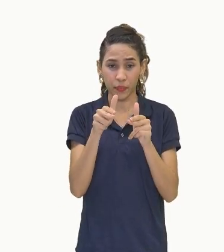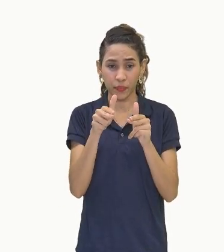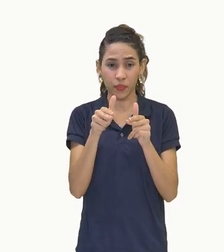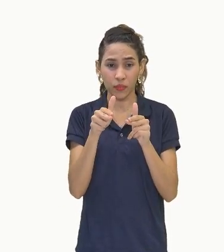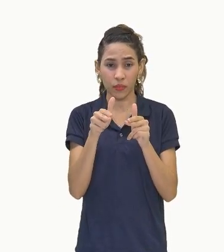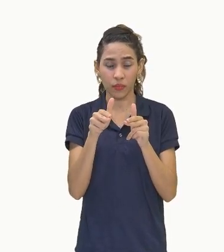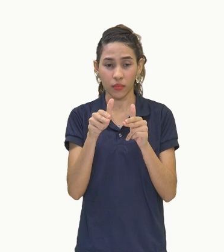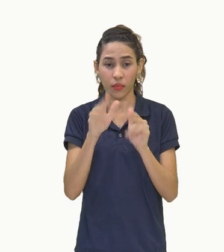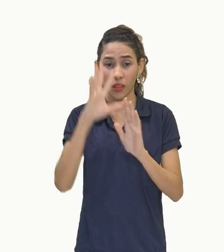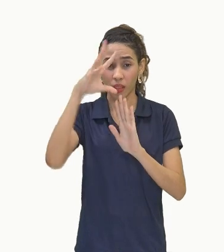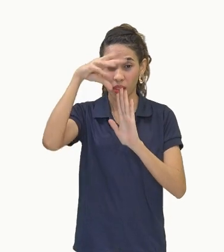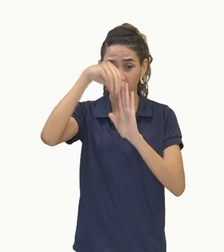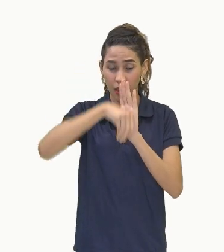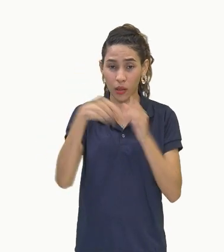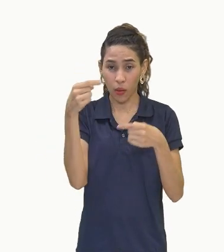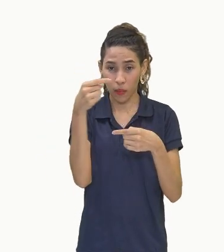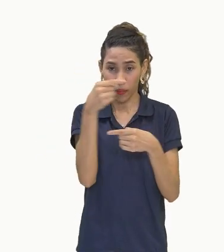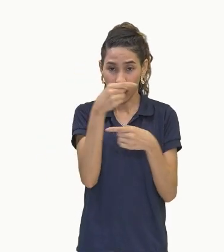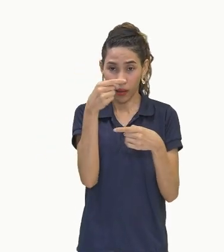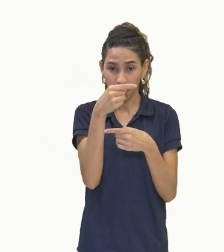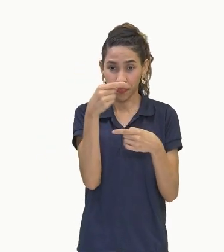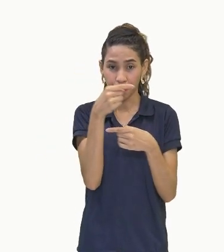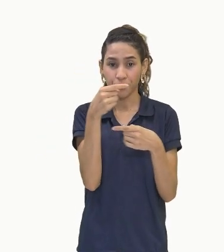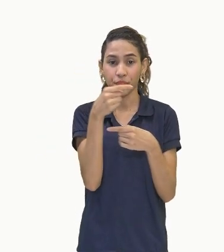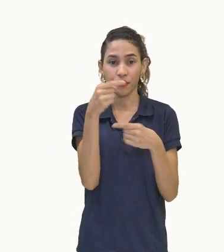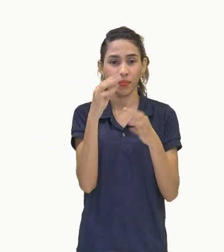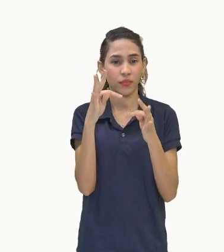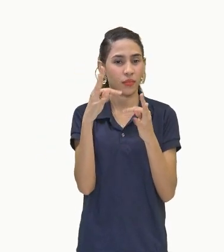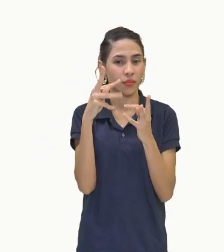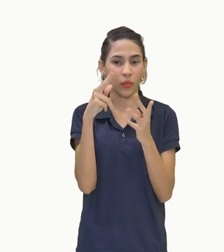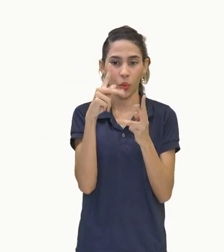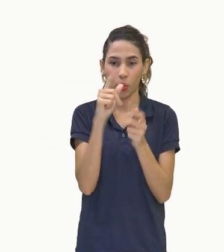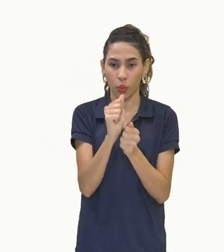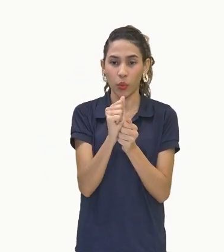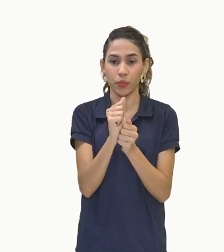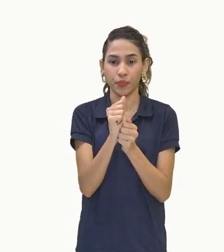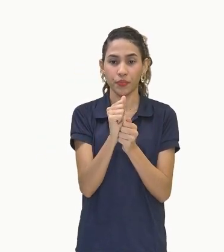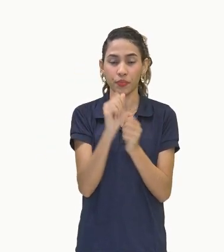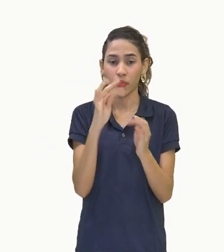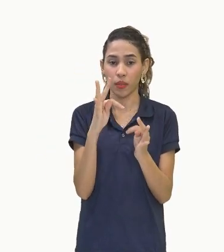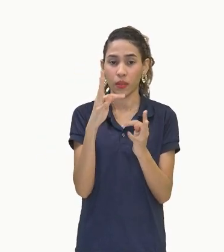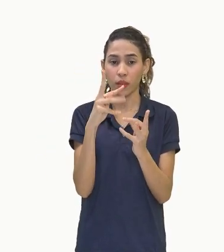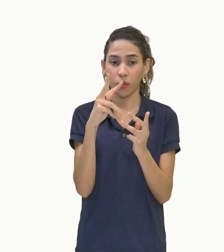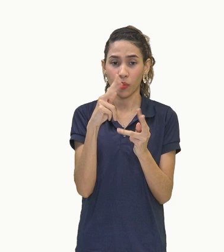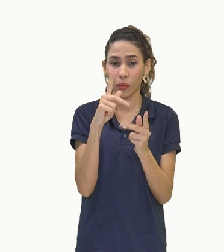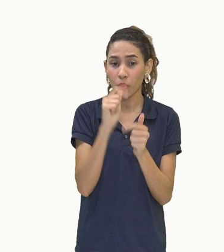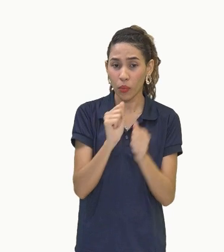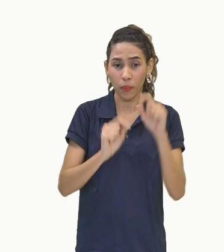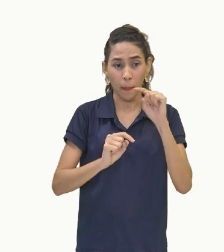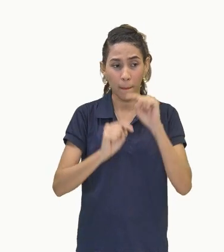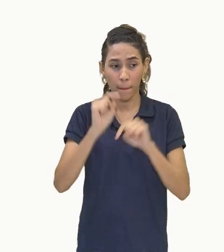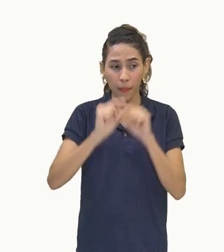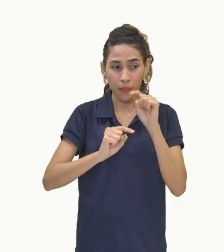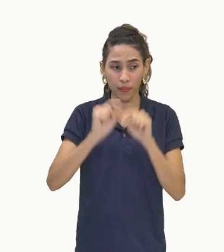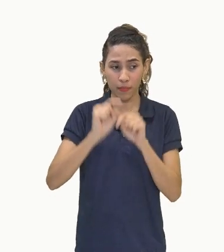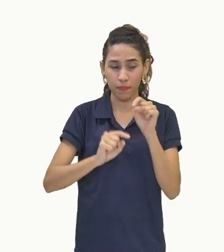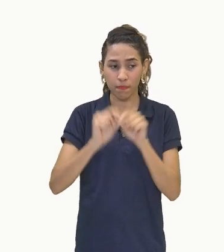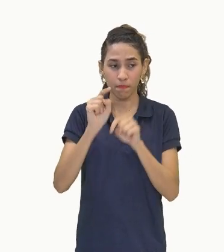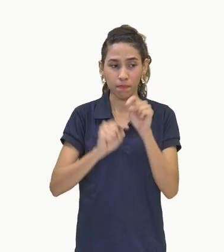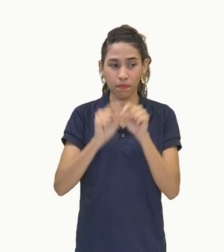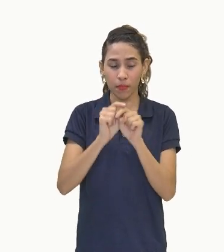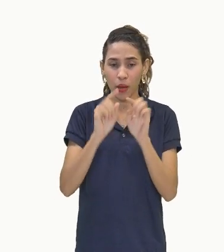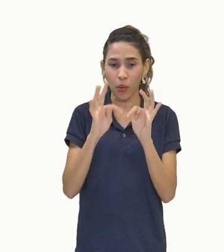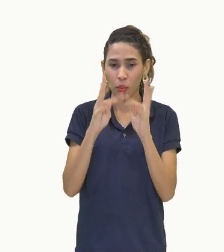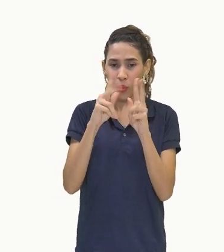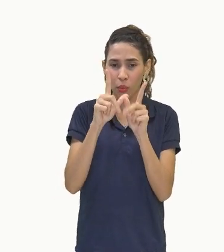todos os componentes compartilham a mesma tensão. Não esqueçam que em circuito paralelo